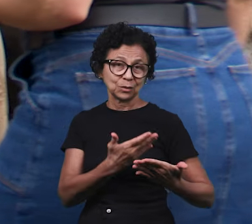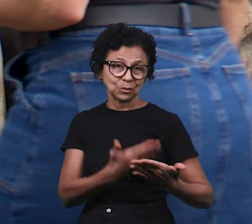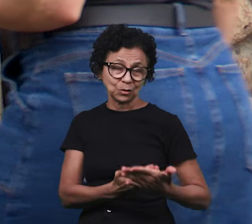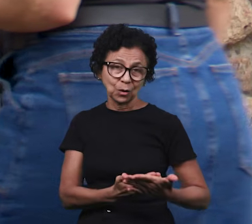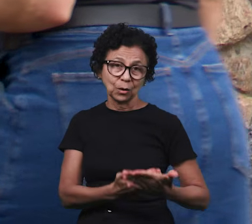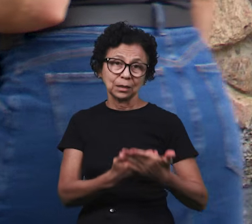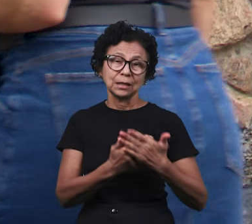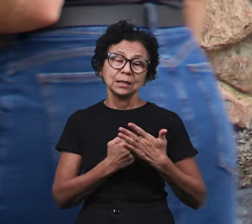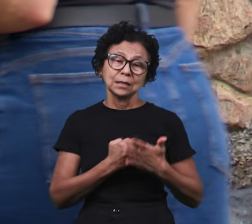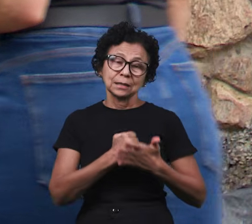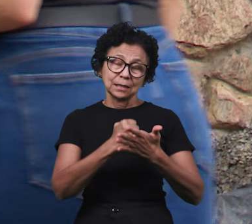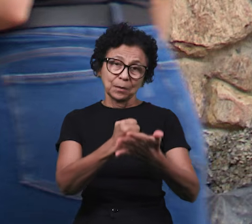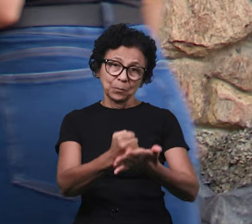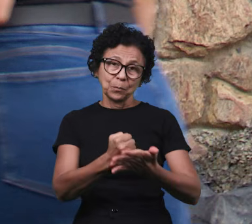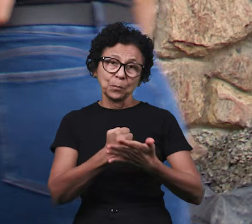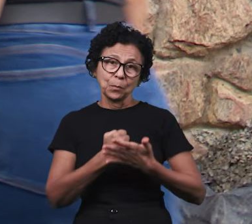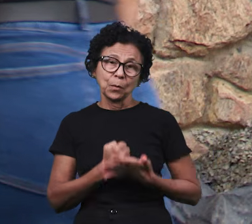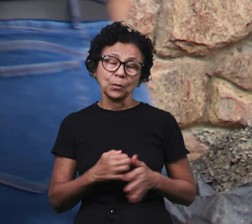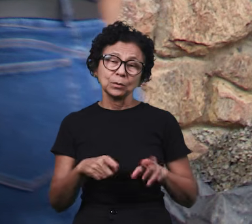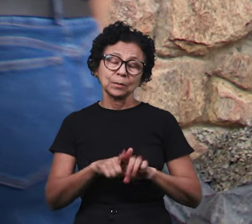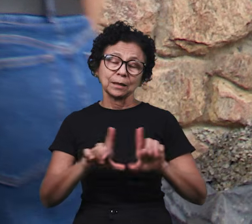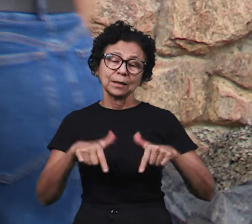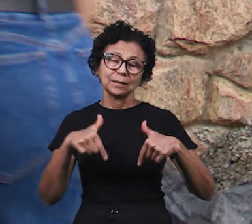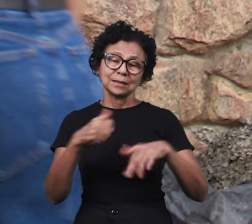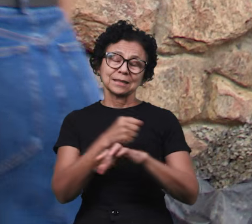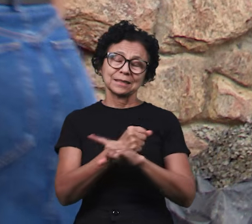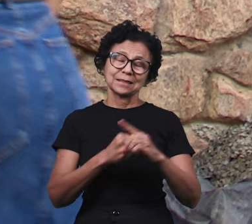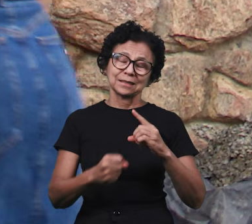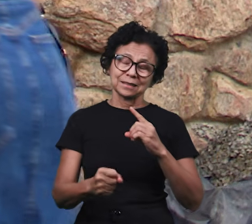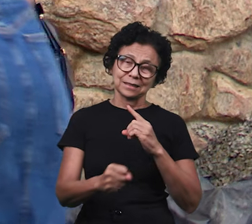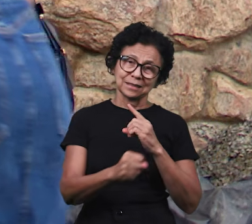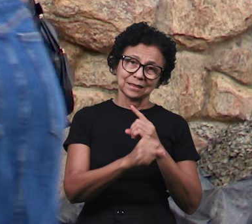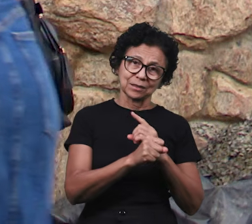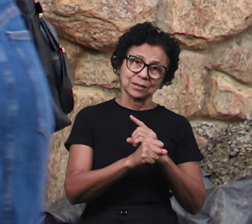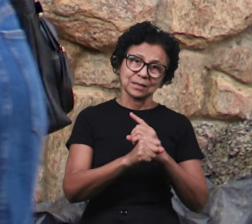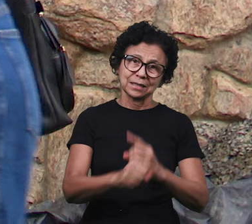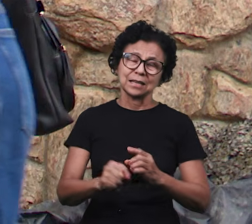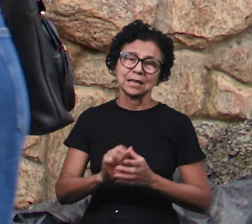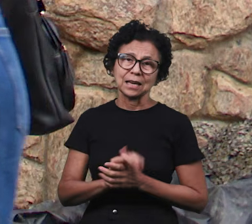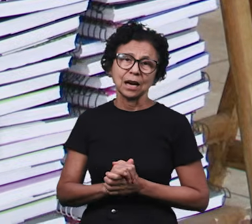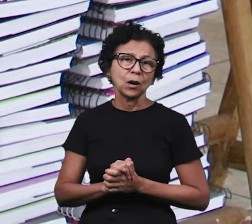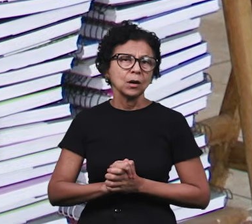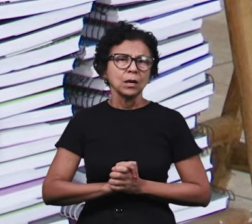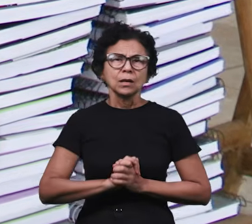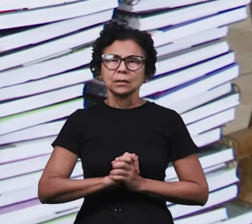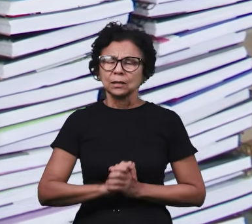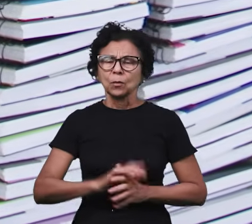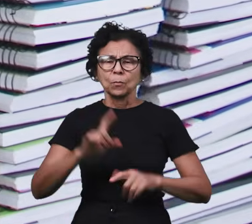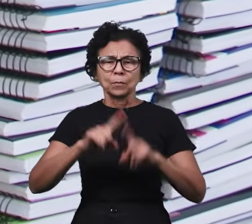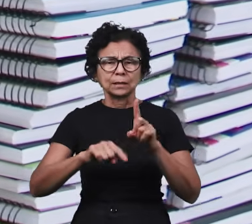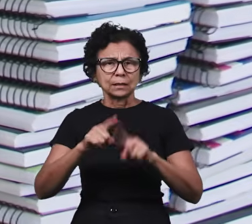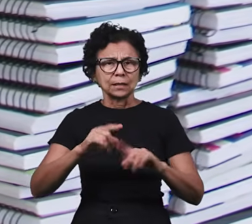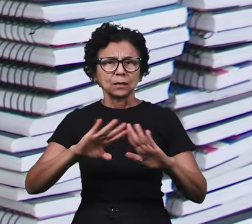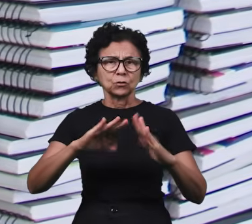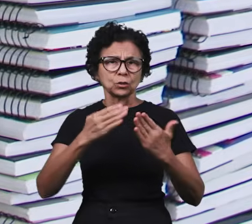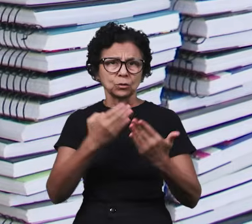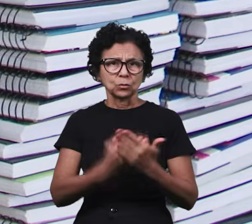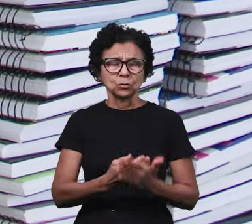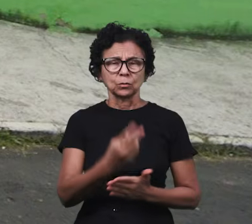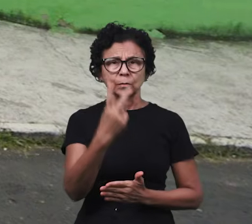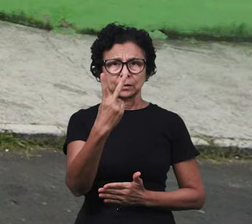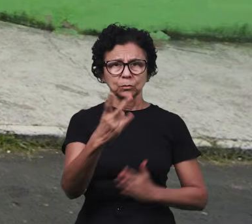individual, a ação social contemplou o fornecimento direto de materiais escolares para 2 unidades de